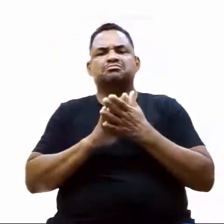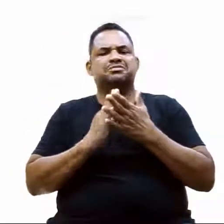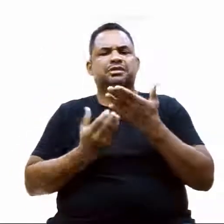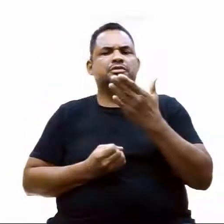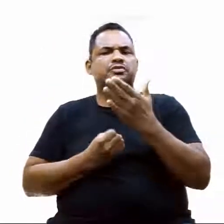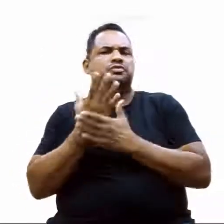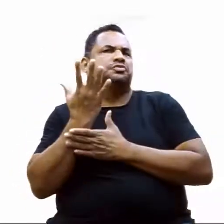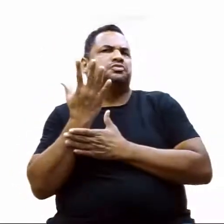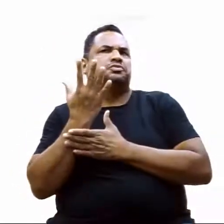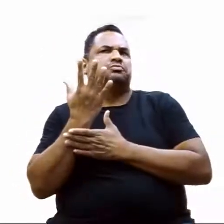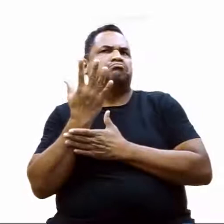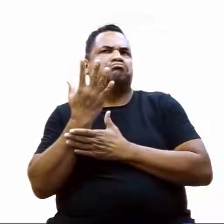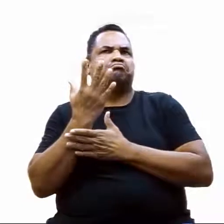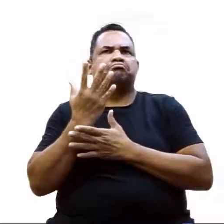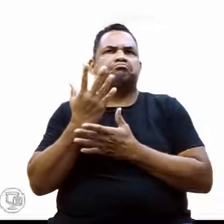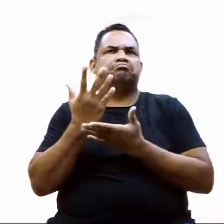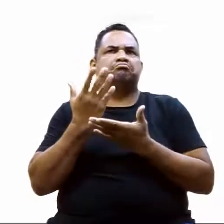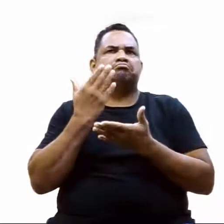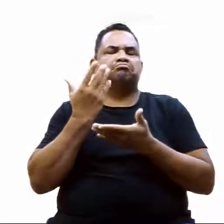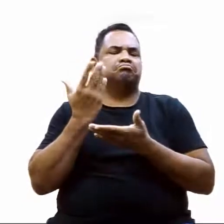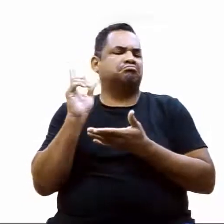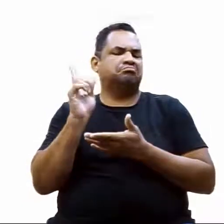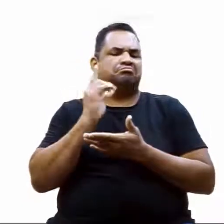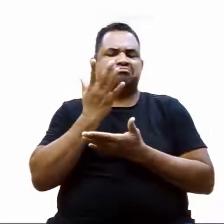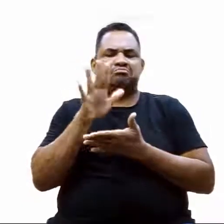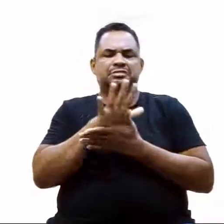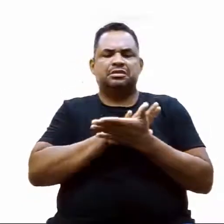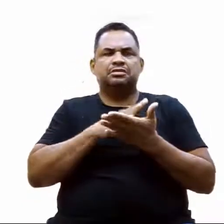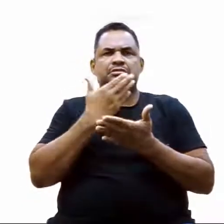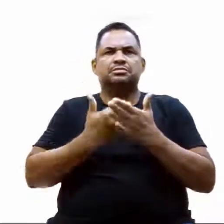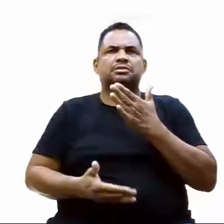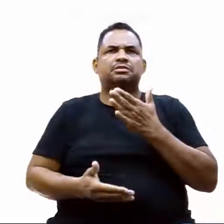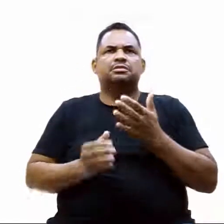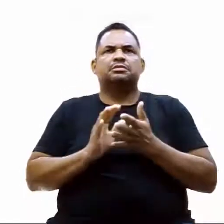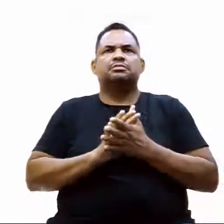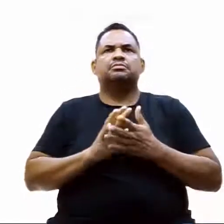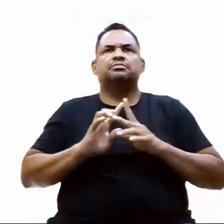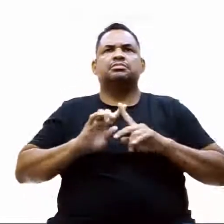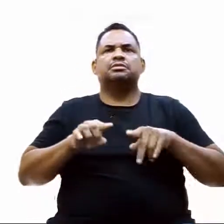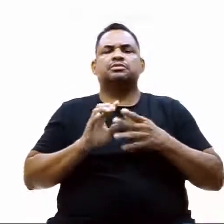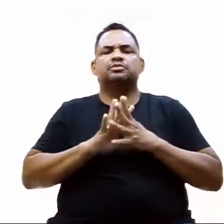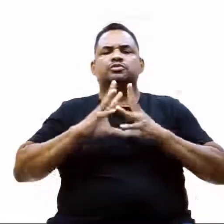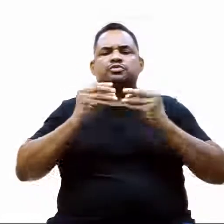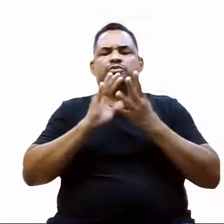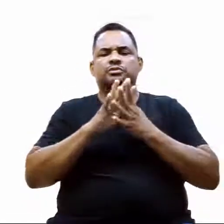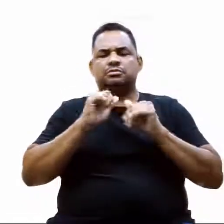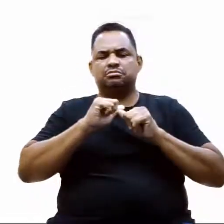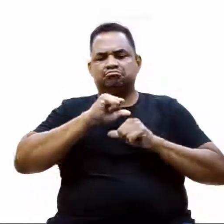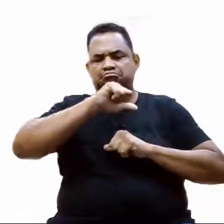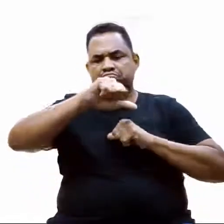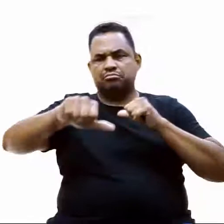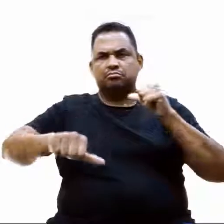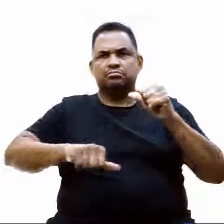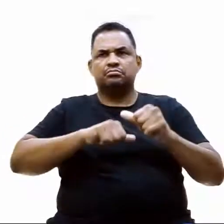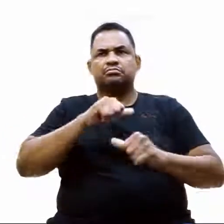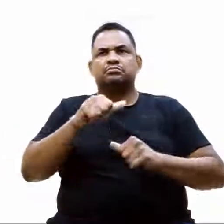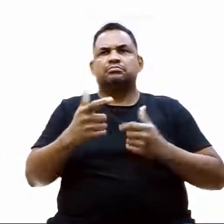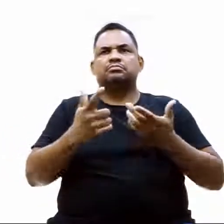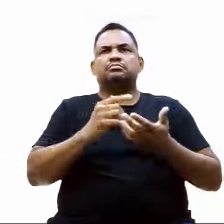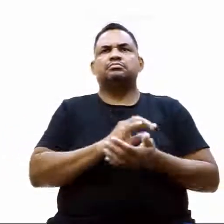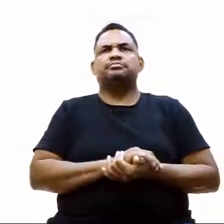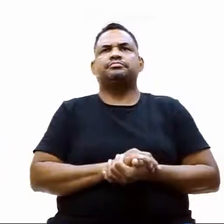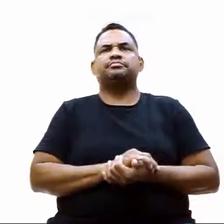cria, nada se perde, tudo se transforma. Isso